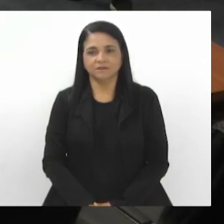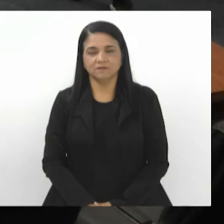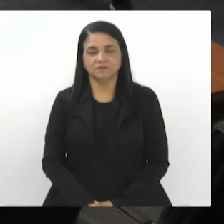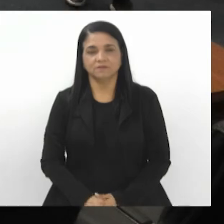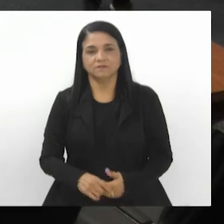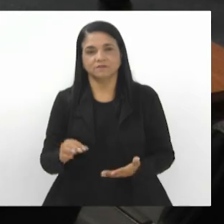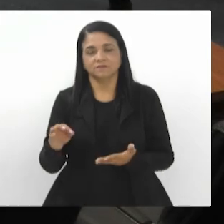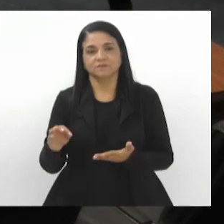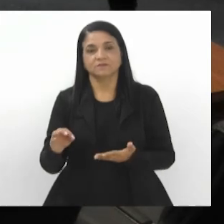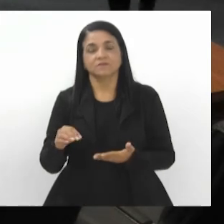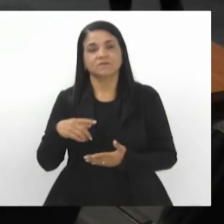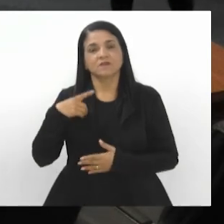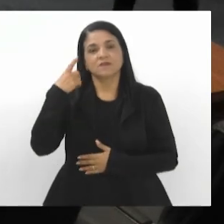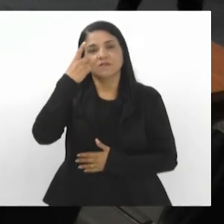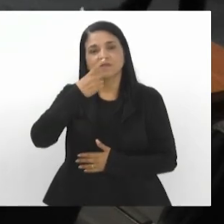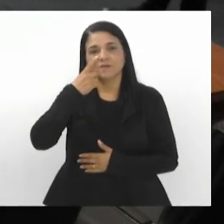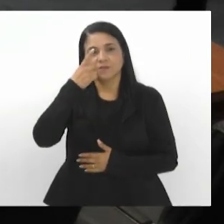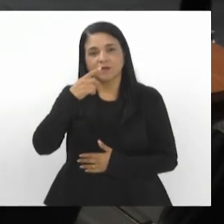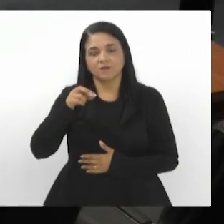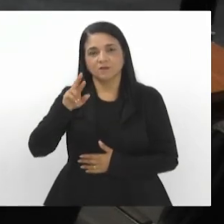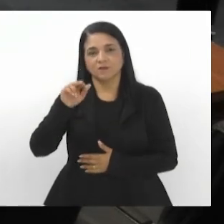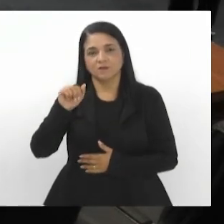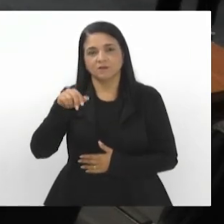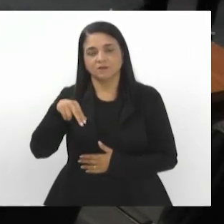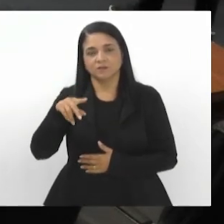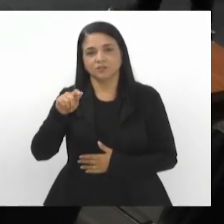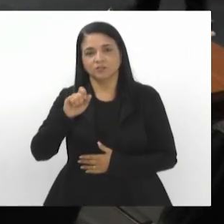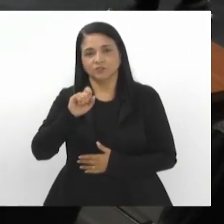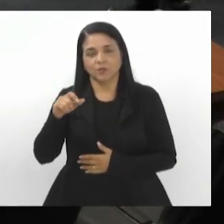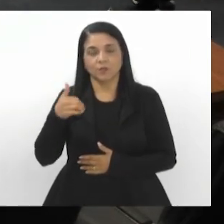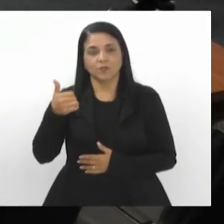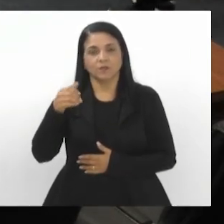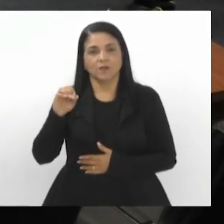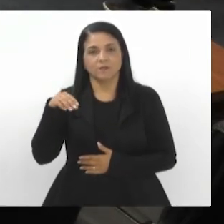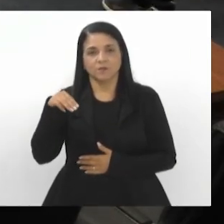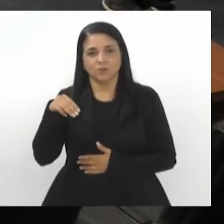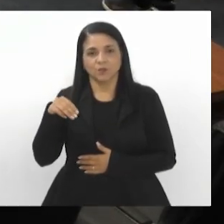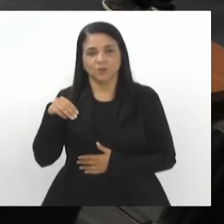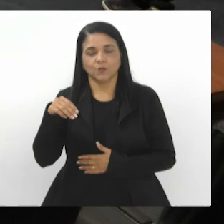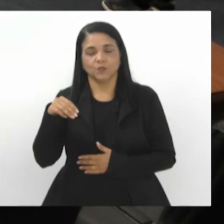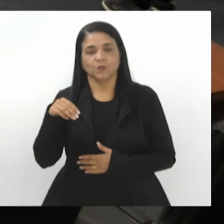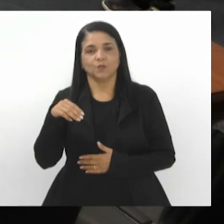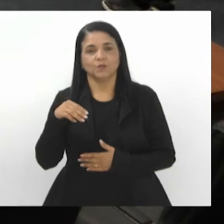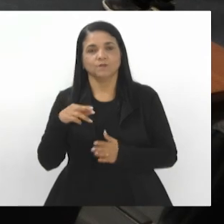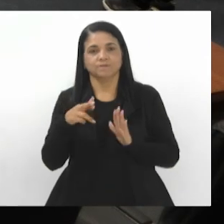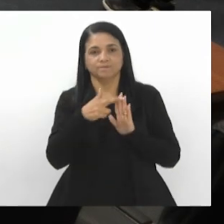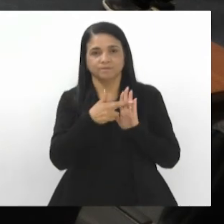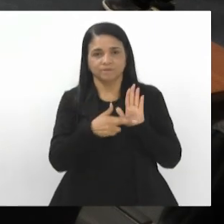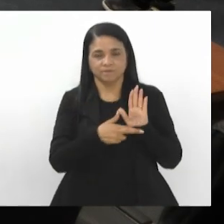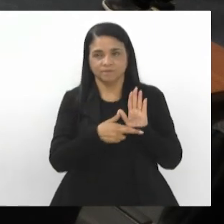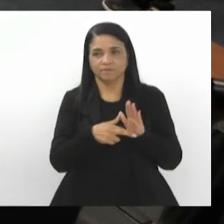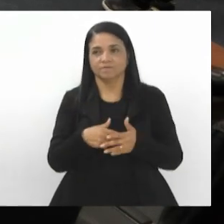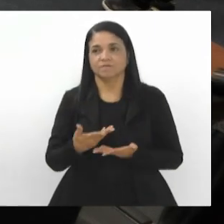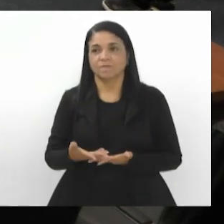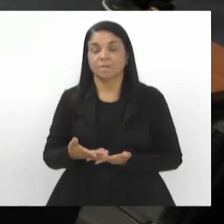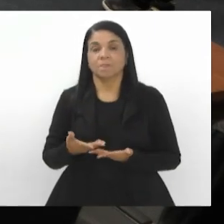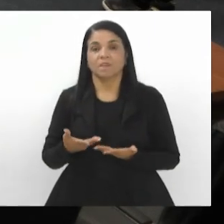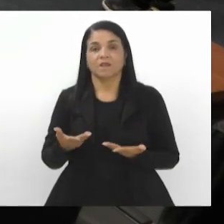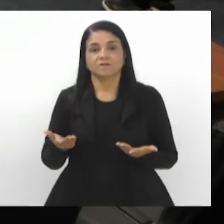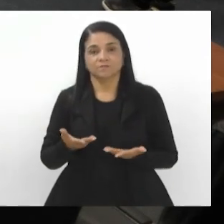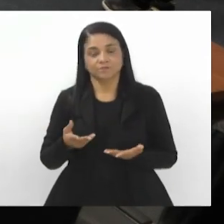Próximo orador inscrito, o deputado Thiago Rangel. Vossa Excelência dispõe de 10 minutos regimentais. Presidente, só